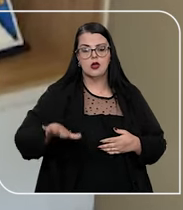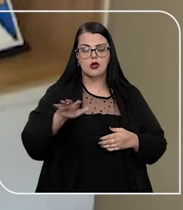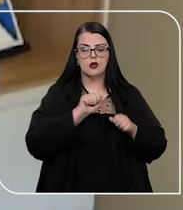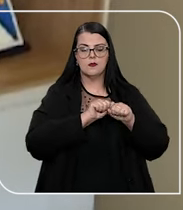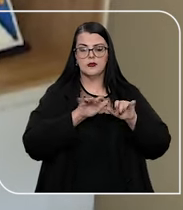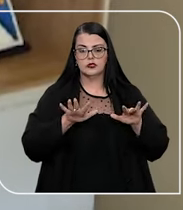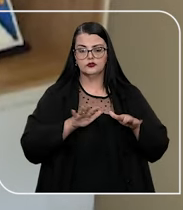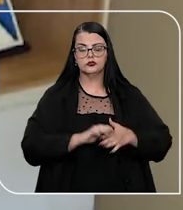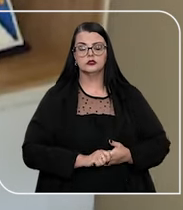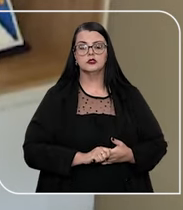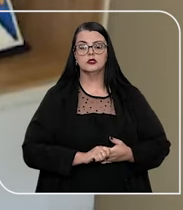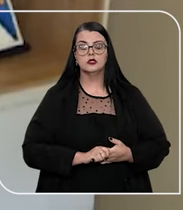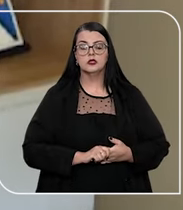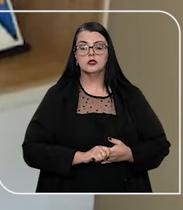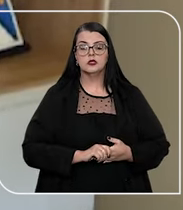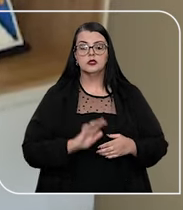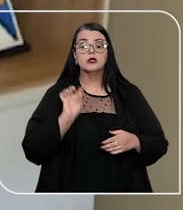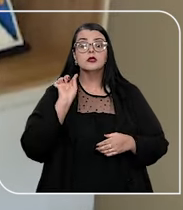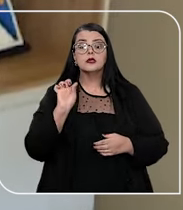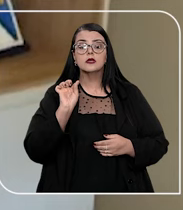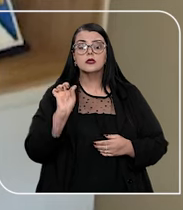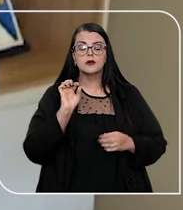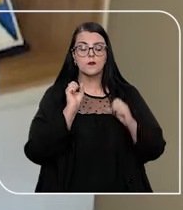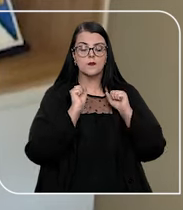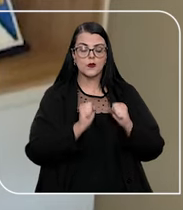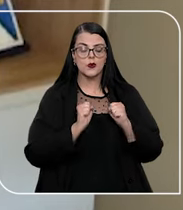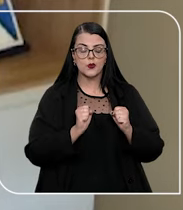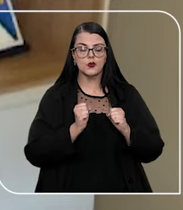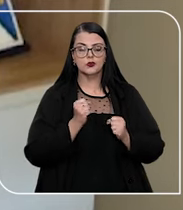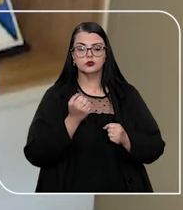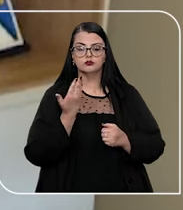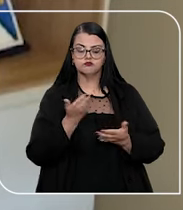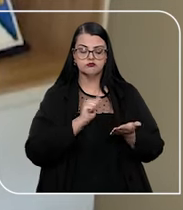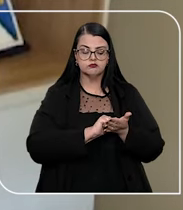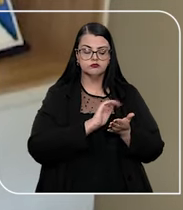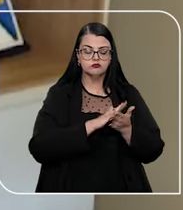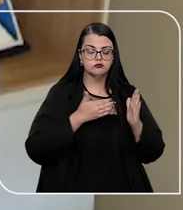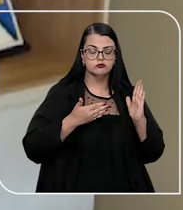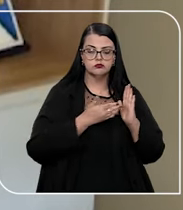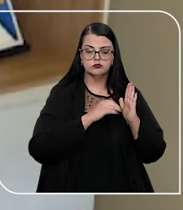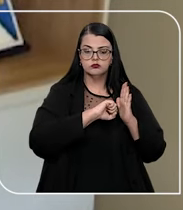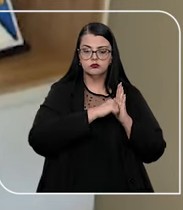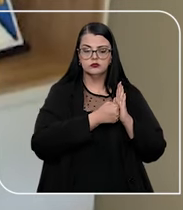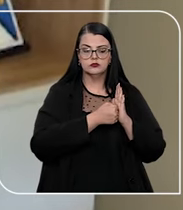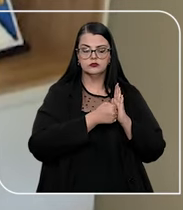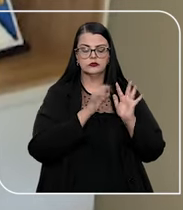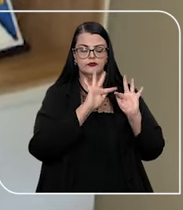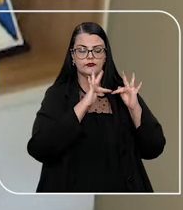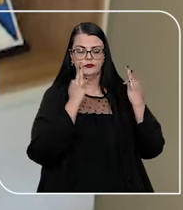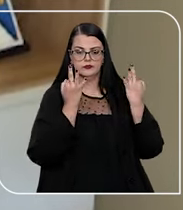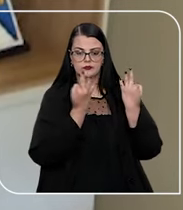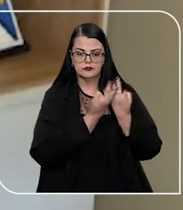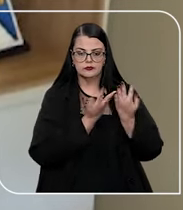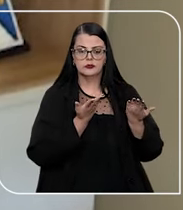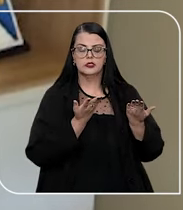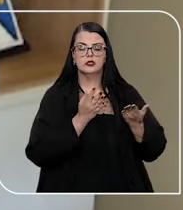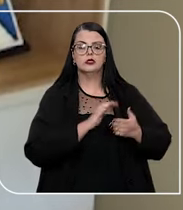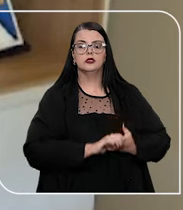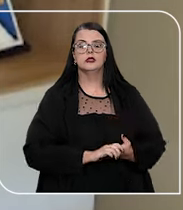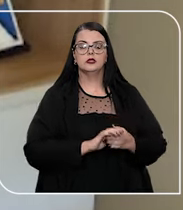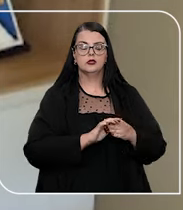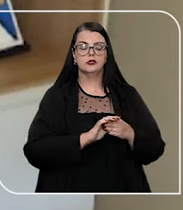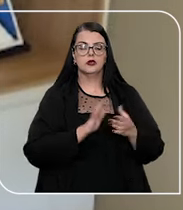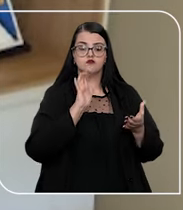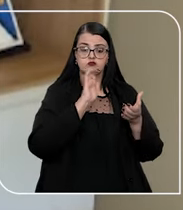abrangência quem pode solicitar a interdição os parentes